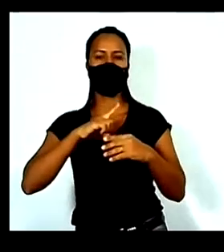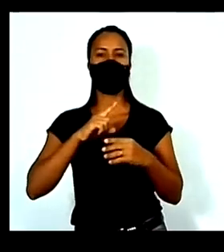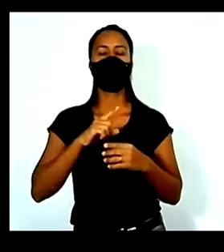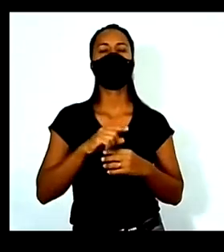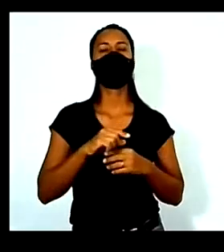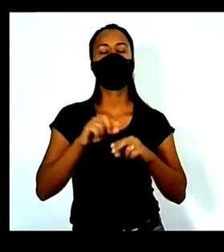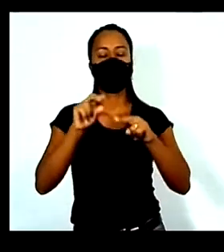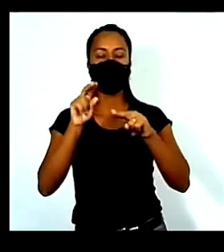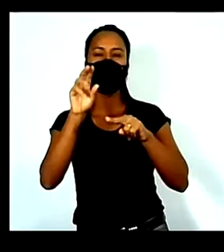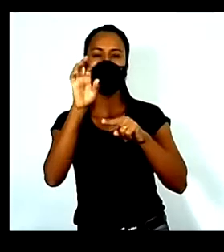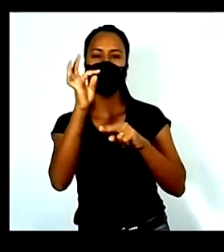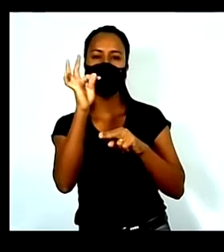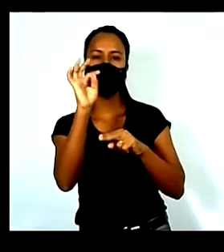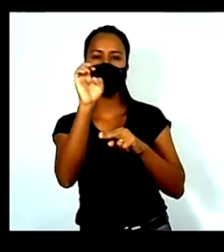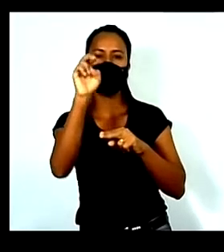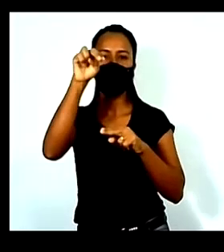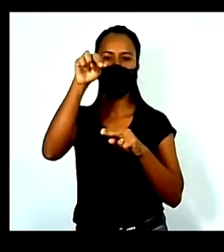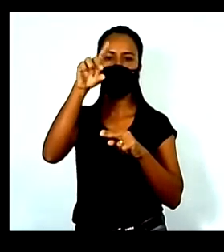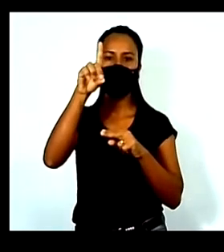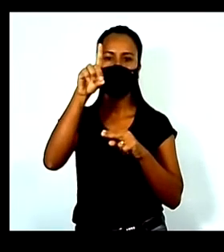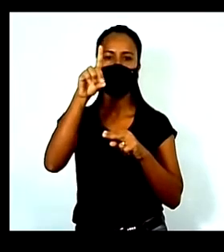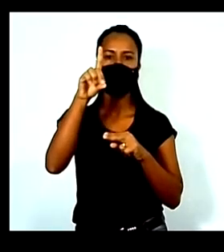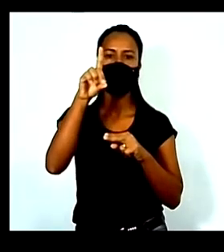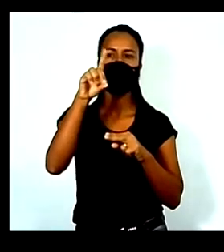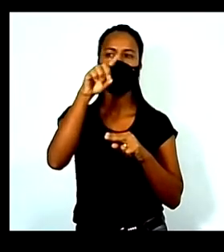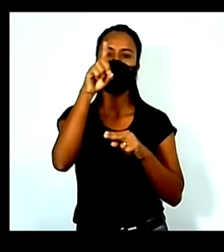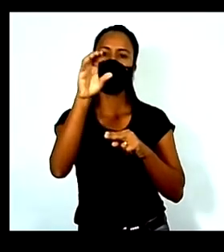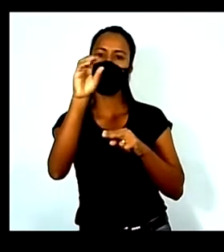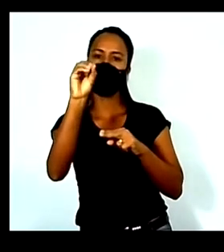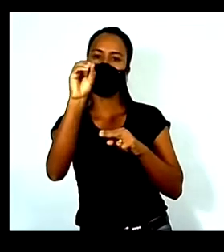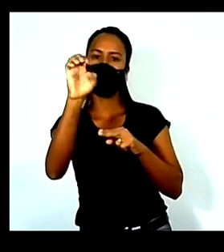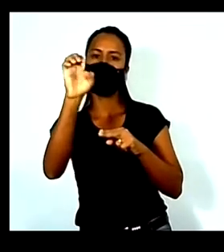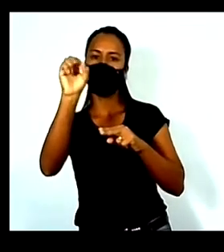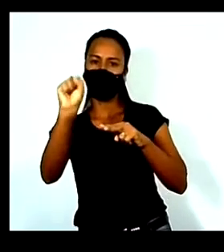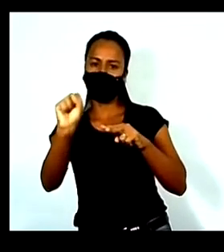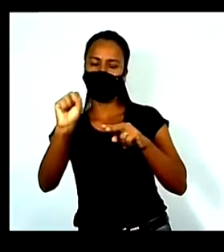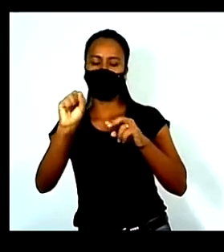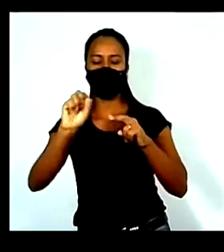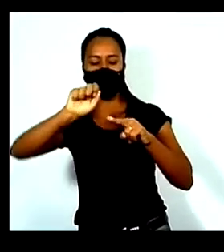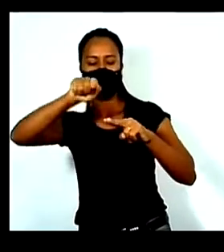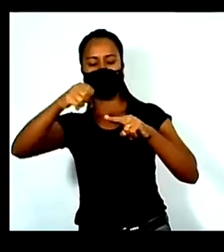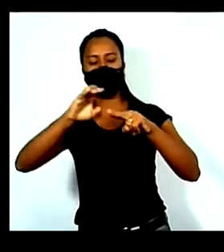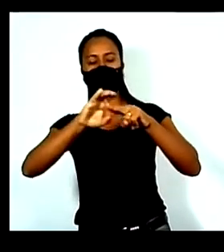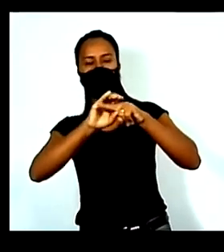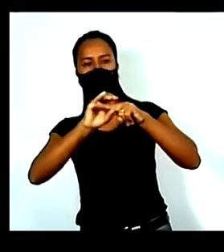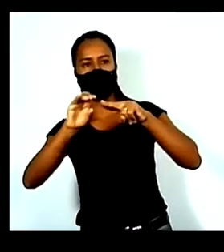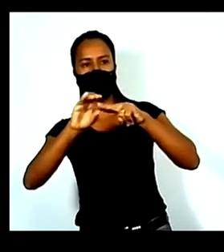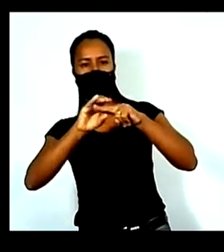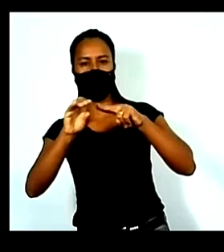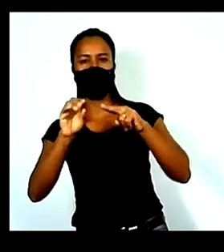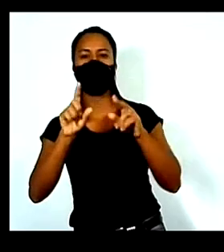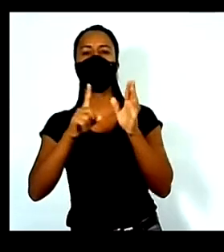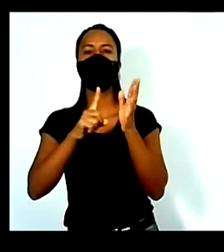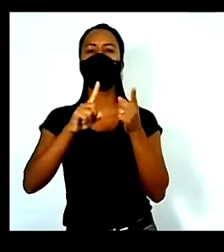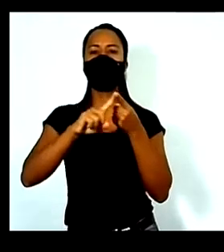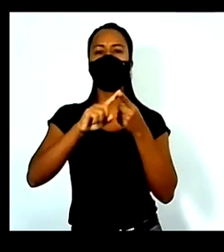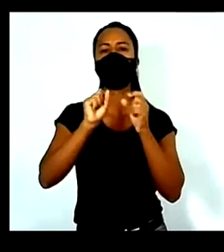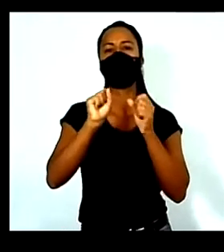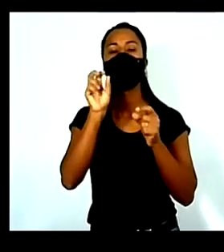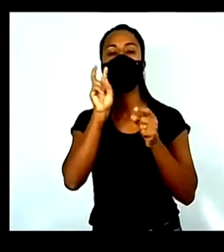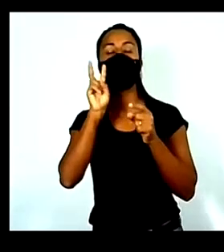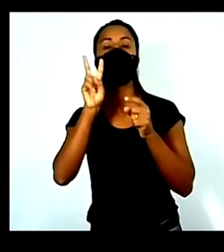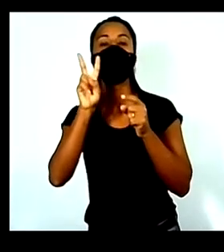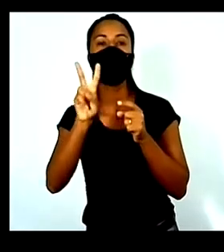esqueleto. E o desenho B, ele vai mostrar a articulação do joelho, no qual podemos ver, entre outras coisas, o tendão que liga